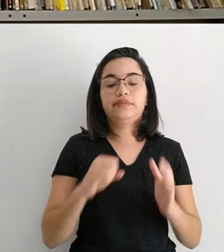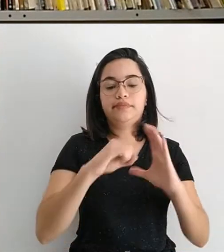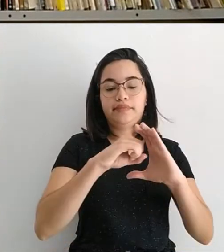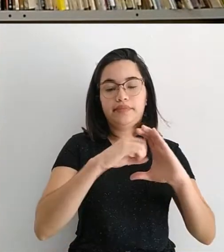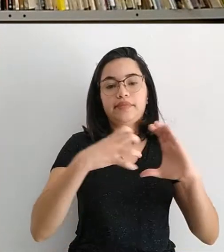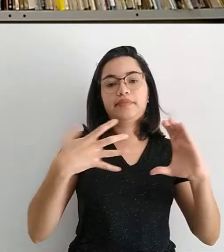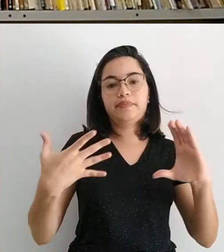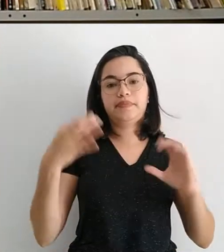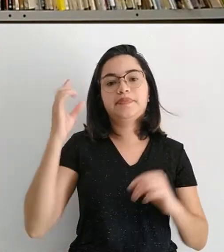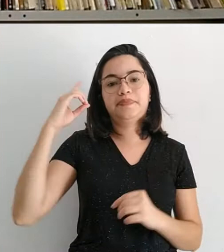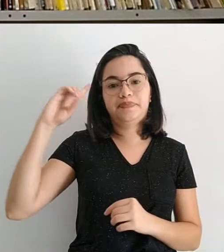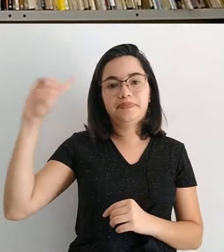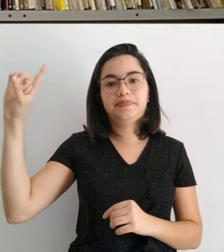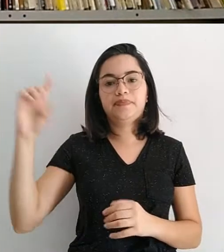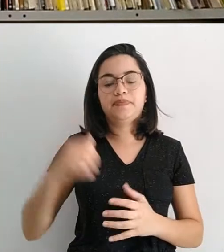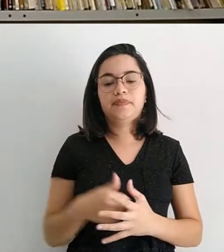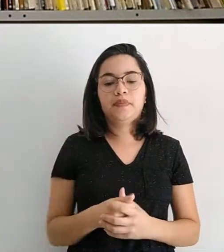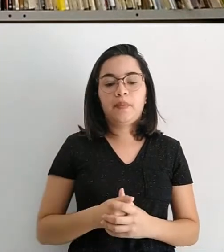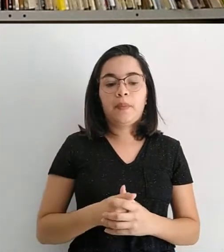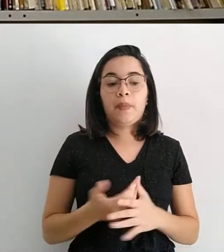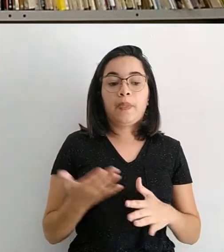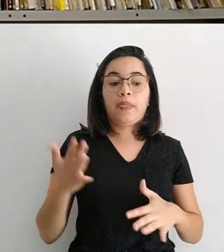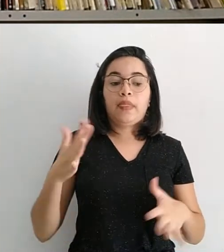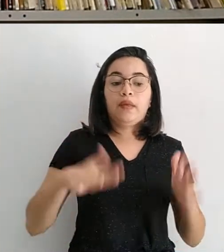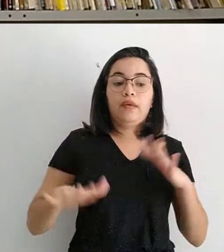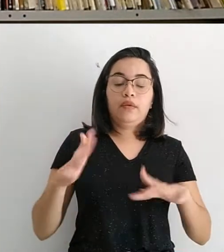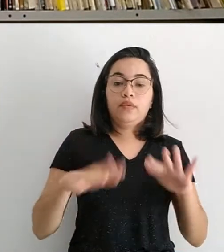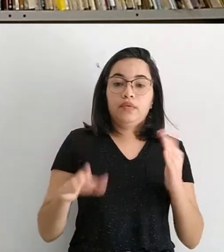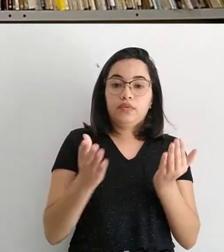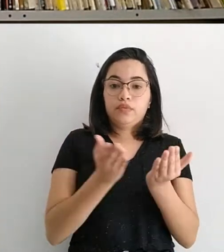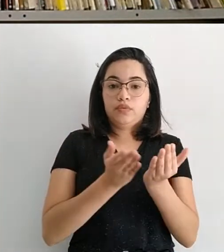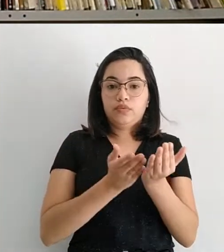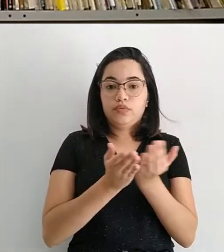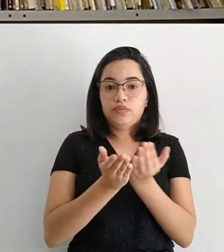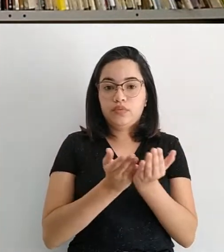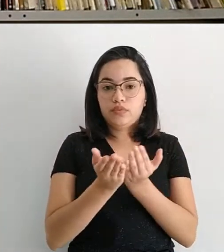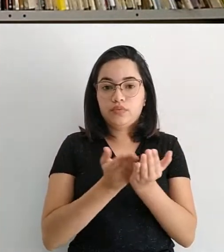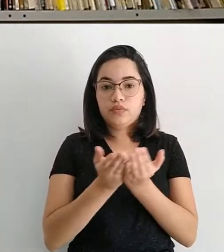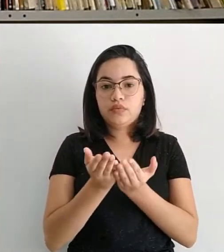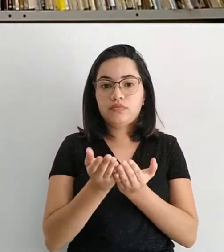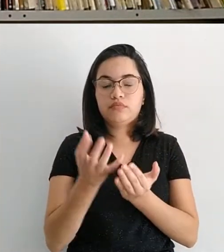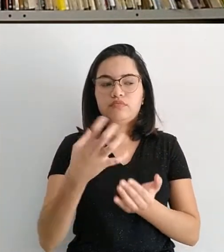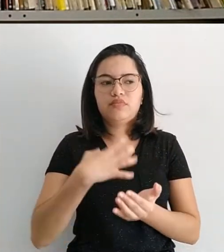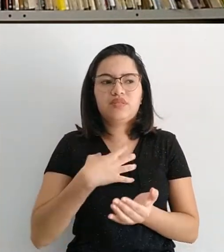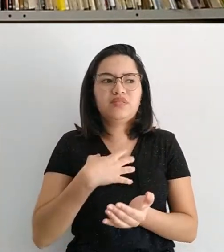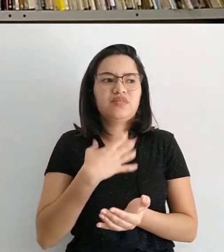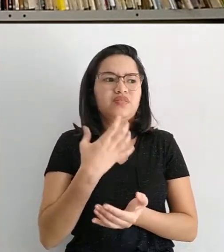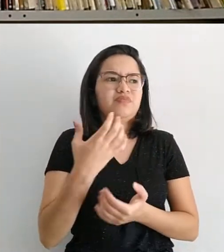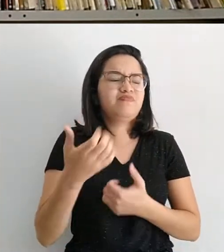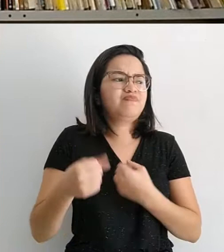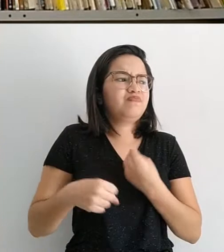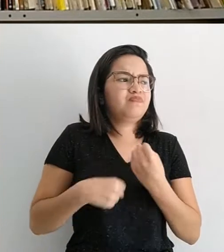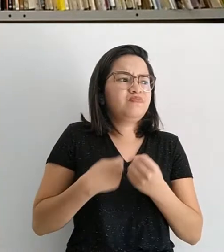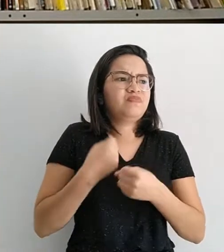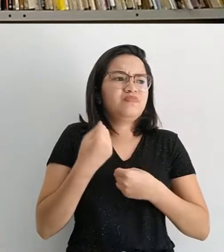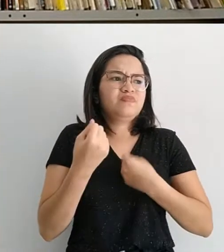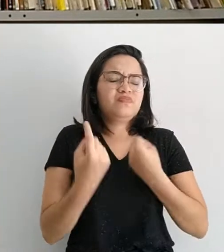essa característica de Deus. Algumas vezes o crente ele se sente